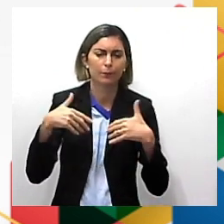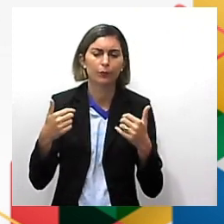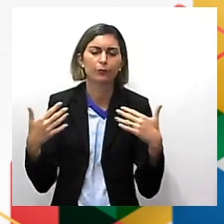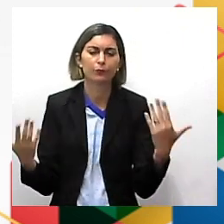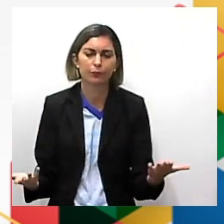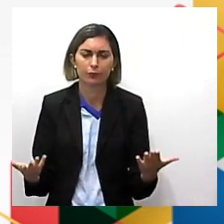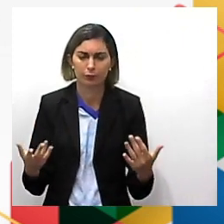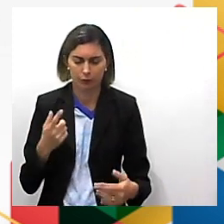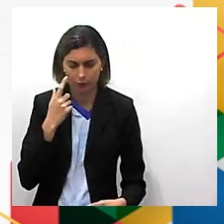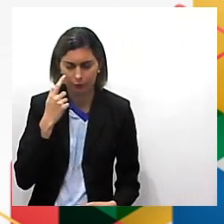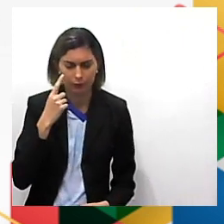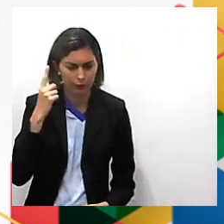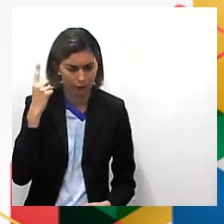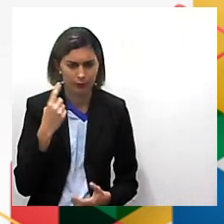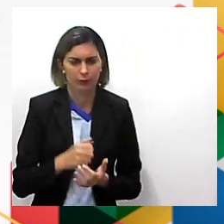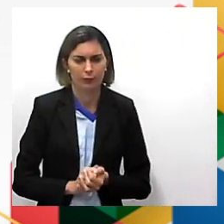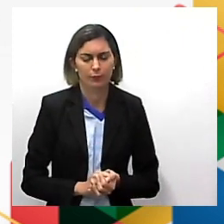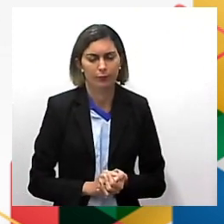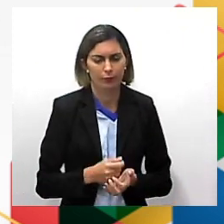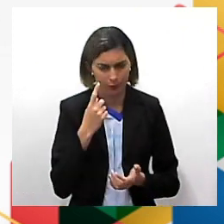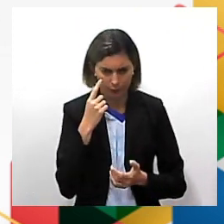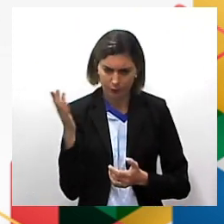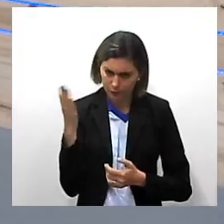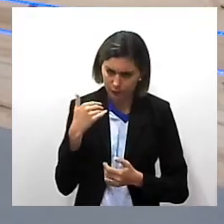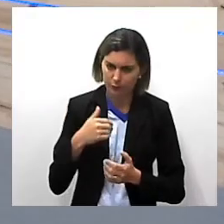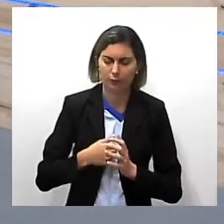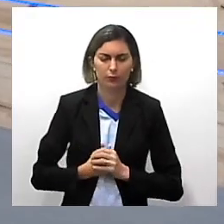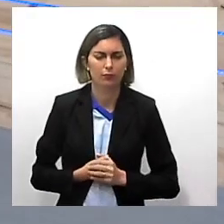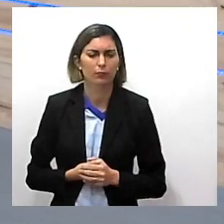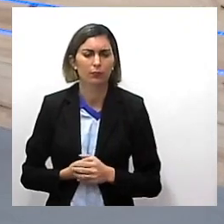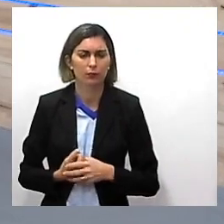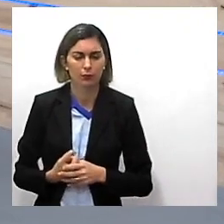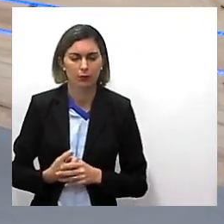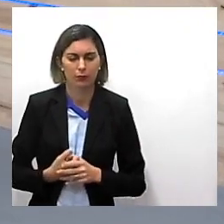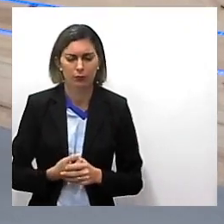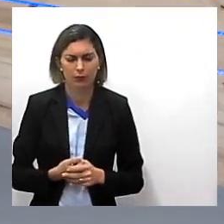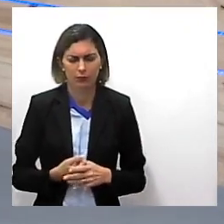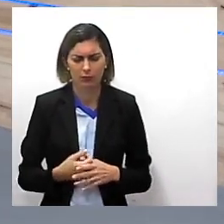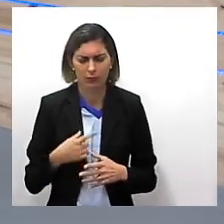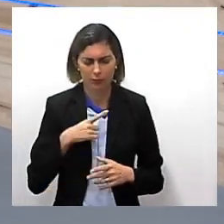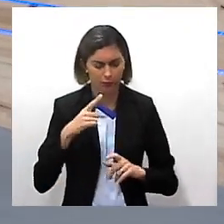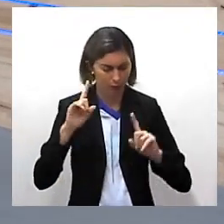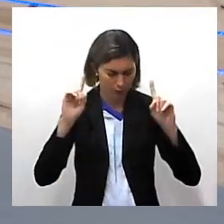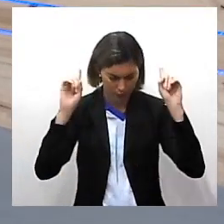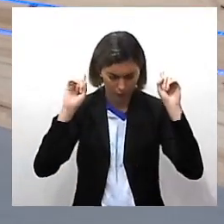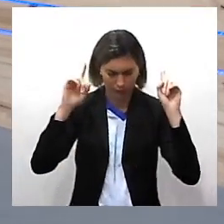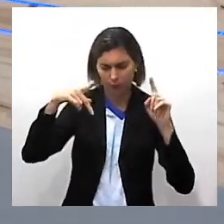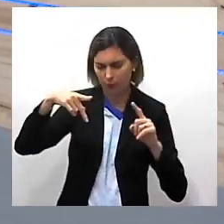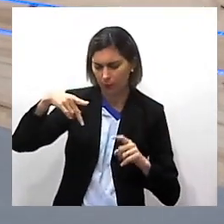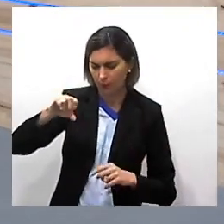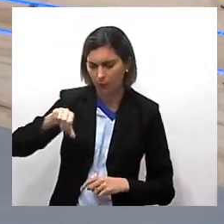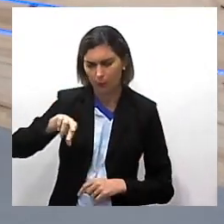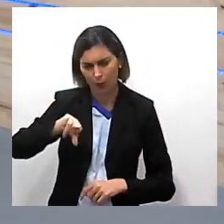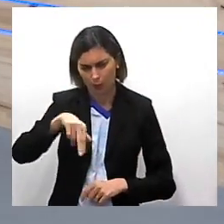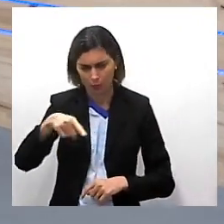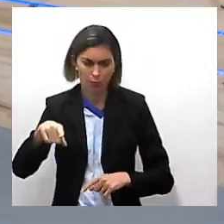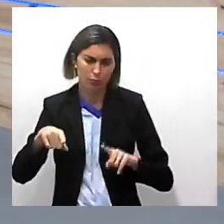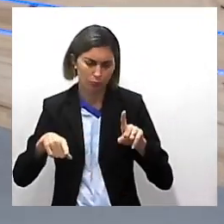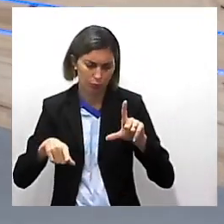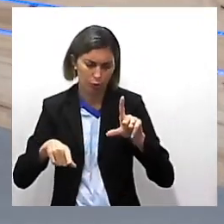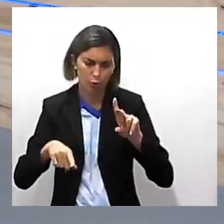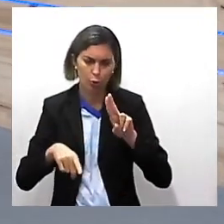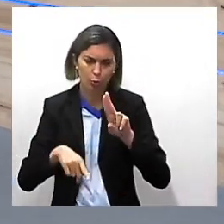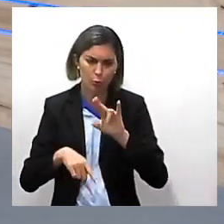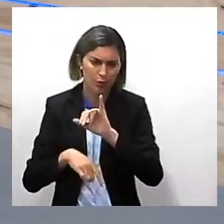galera, corta para geral para mim aqui. Vem para cá, vem para aqui, vem cá comigo, vem comigo. Tá lá o Pedrão e o